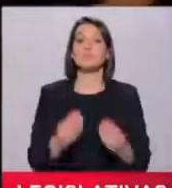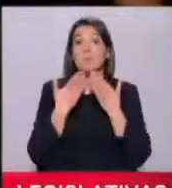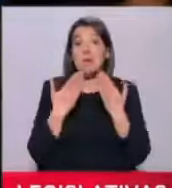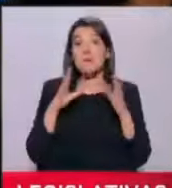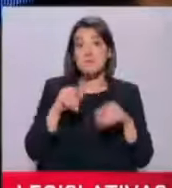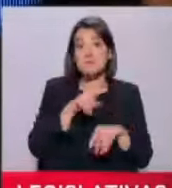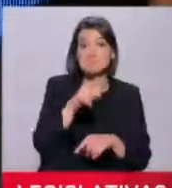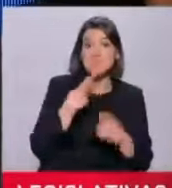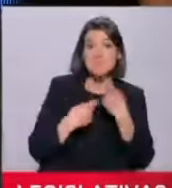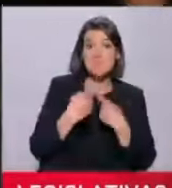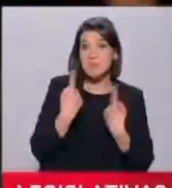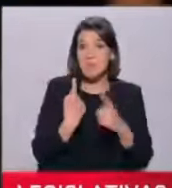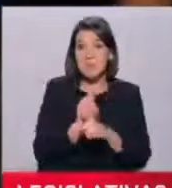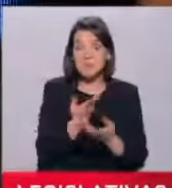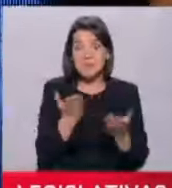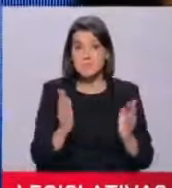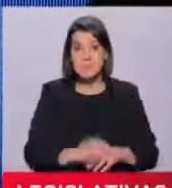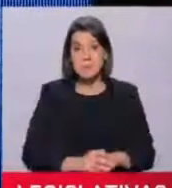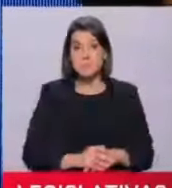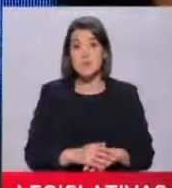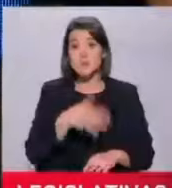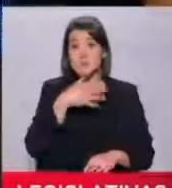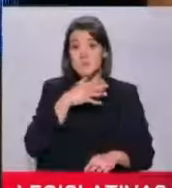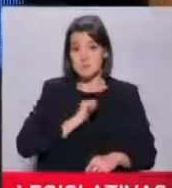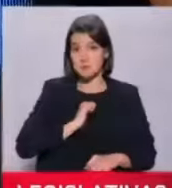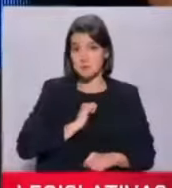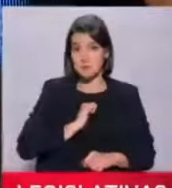vocês a questões do parte aqui que São Miguel a